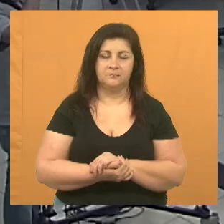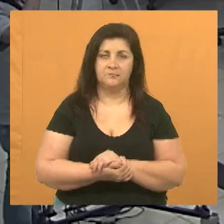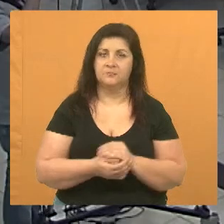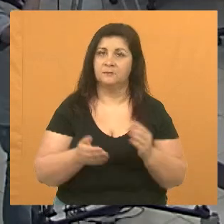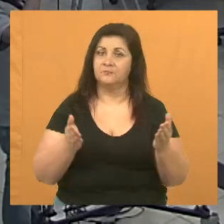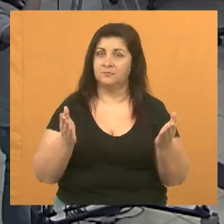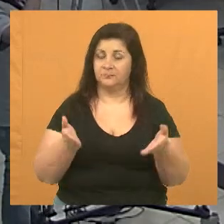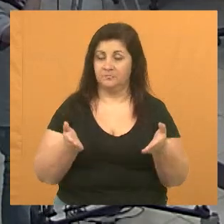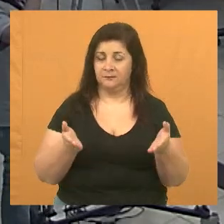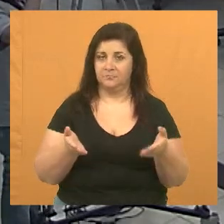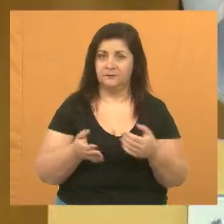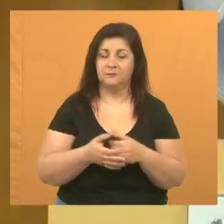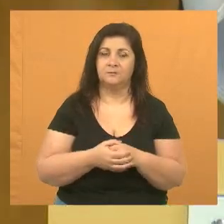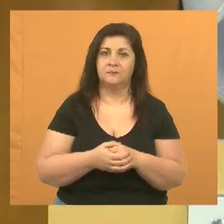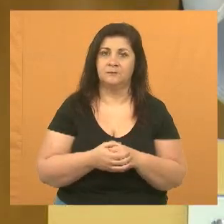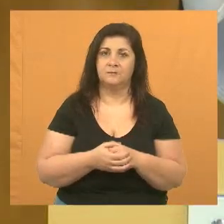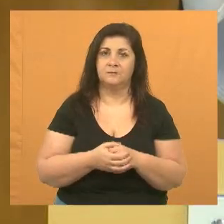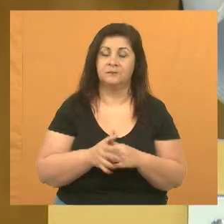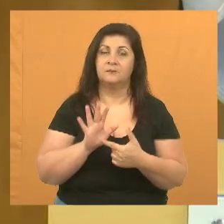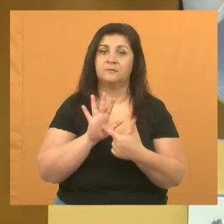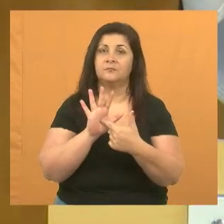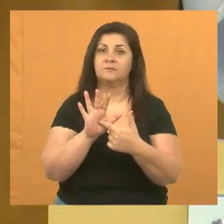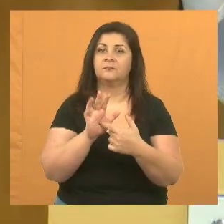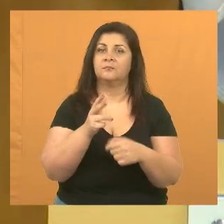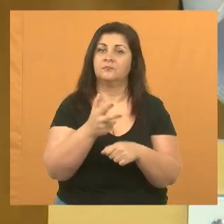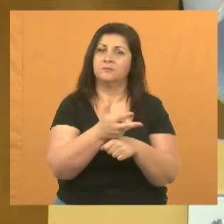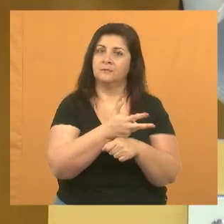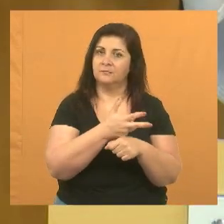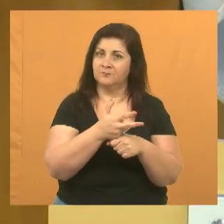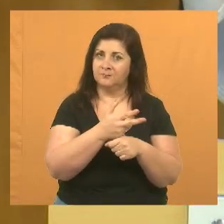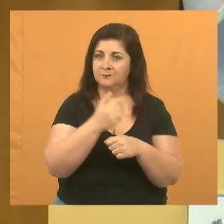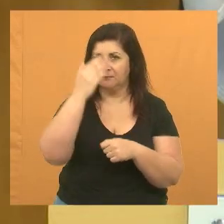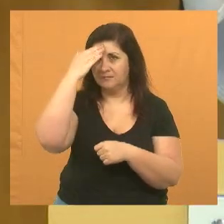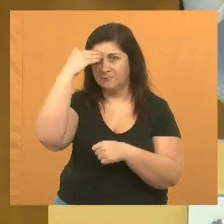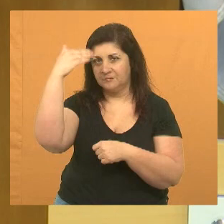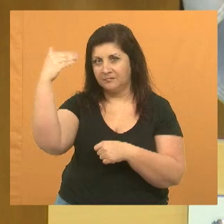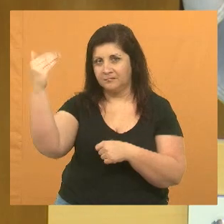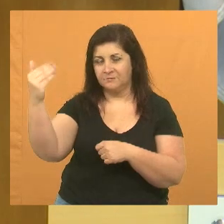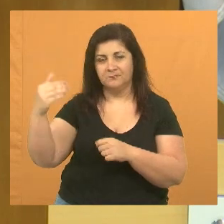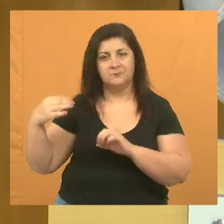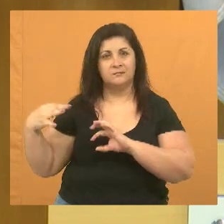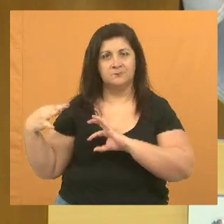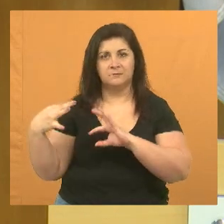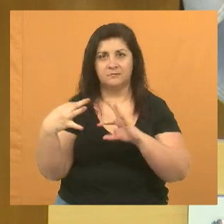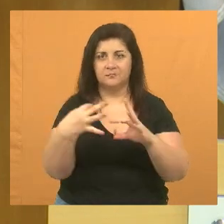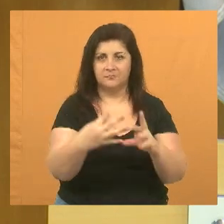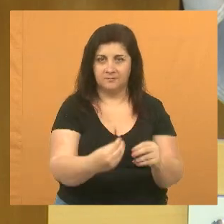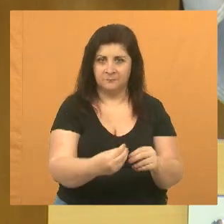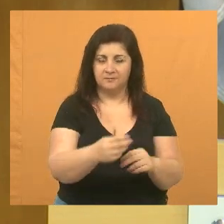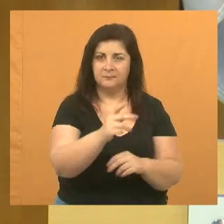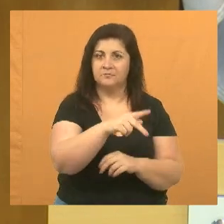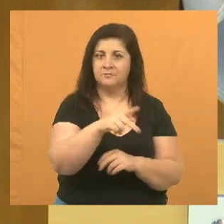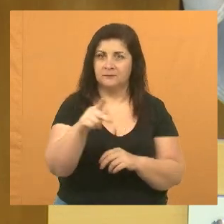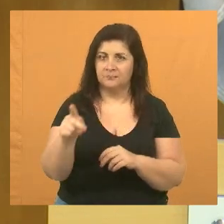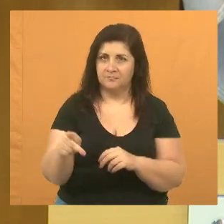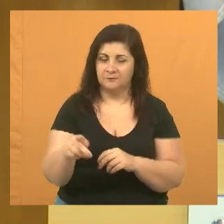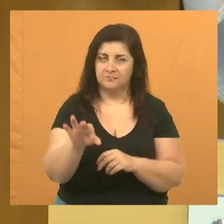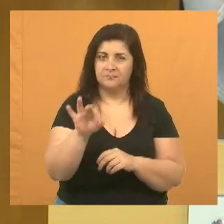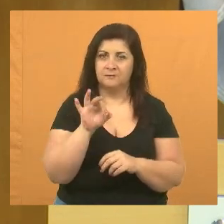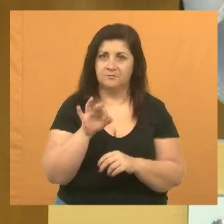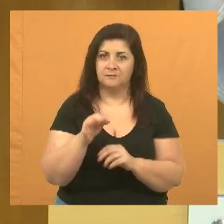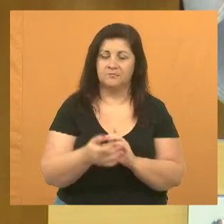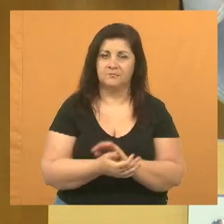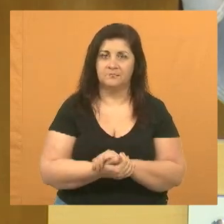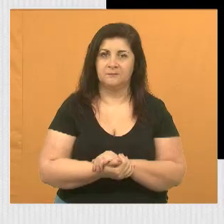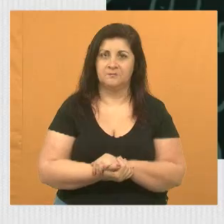Neste momento, então, passaremos um vídeo em homenagem a todas as professoras escolhidas.